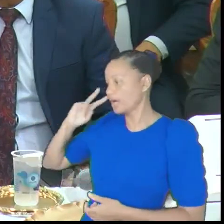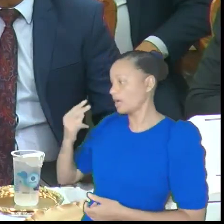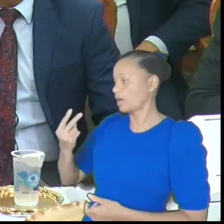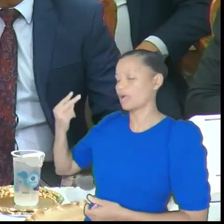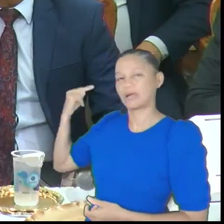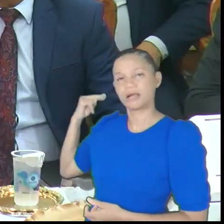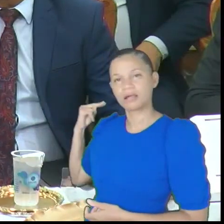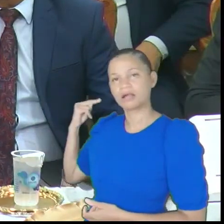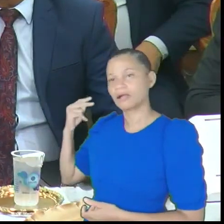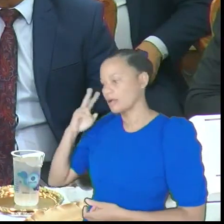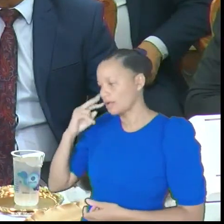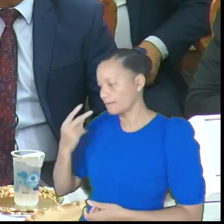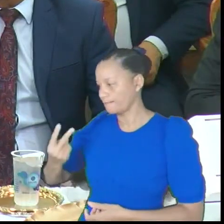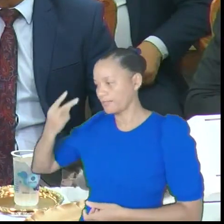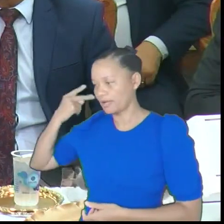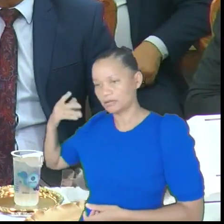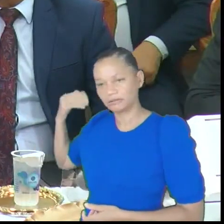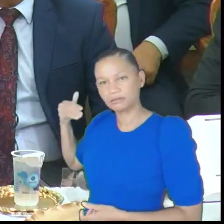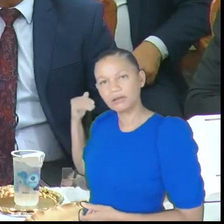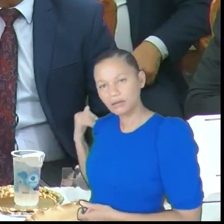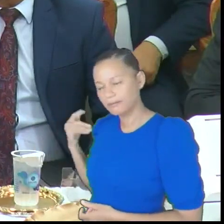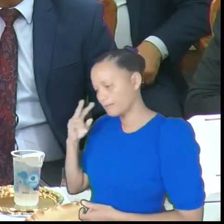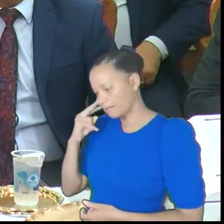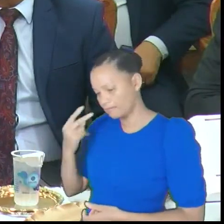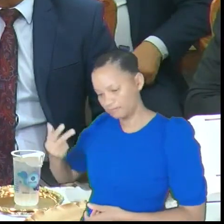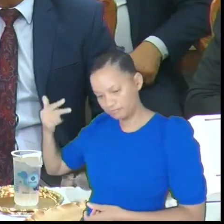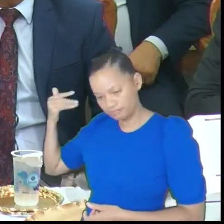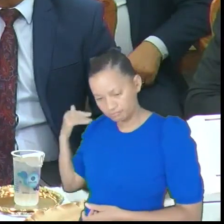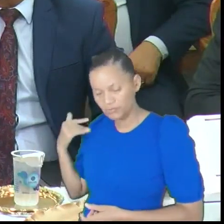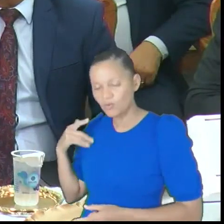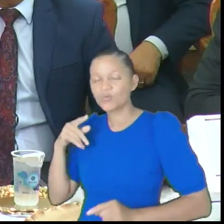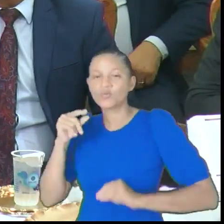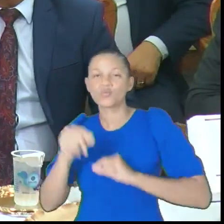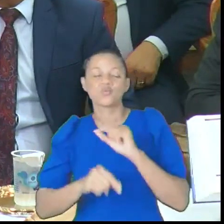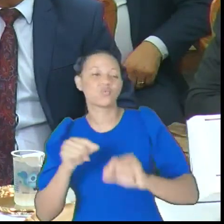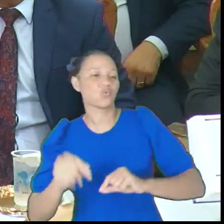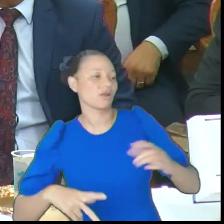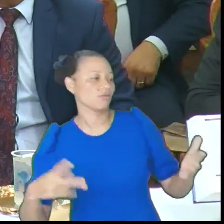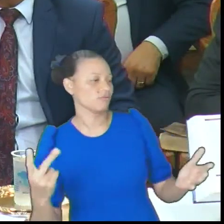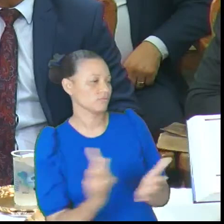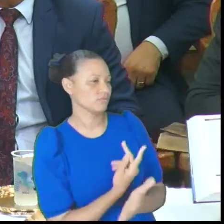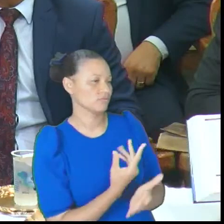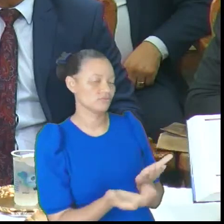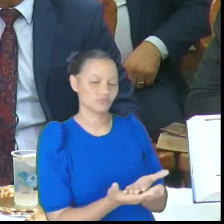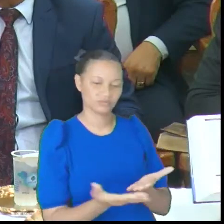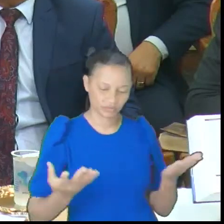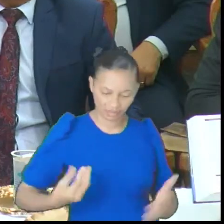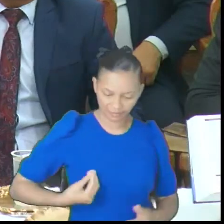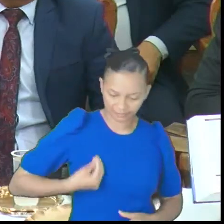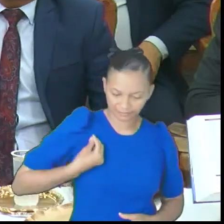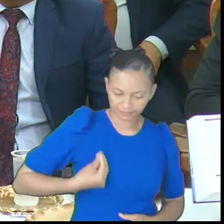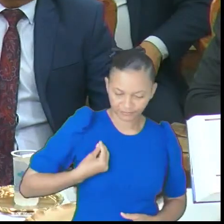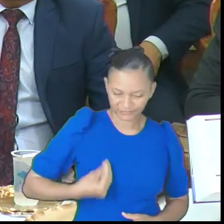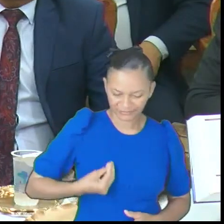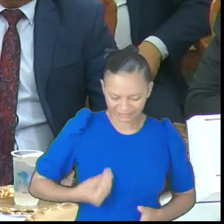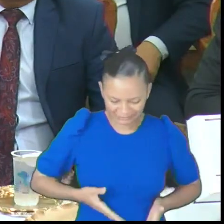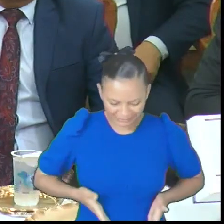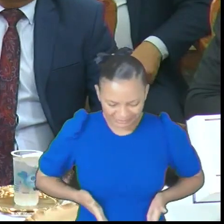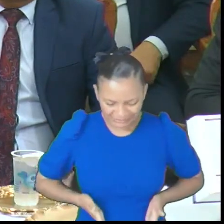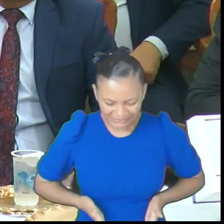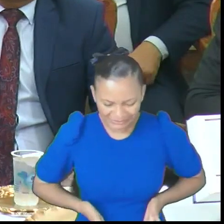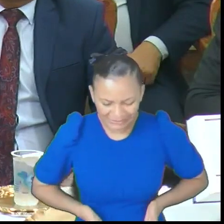para olhar para trás, para olhar o que aconteceu na via